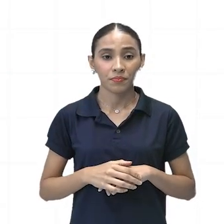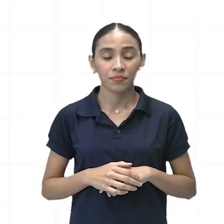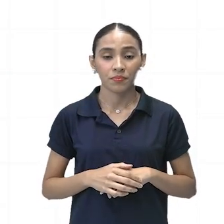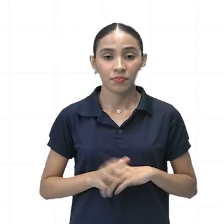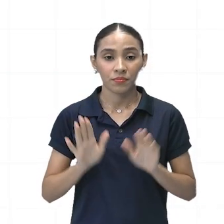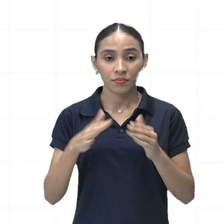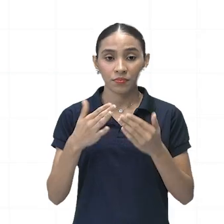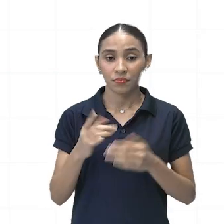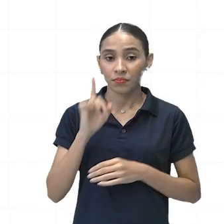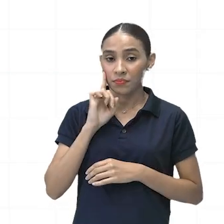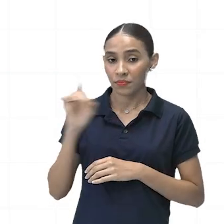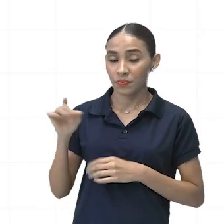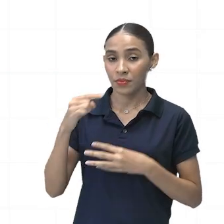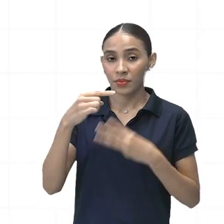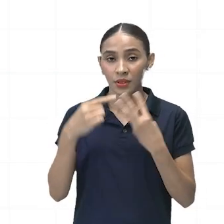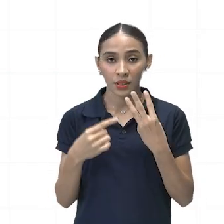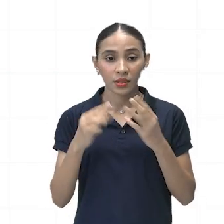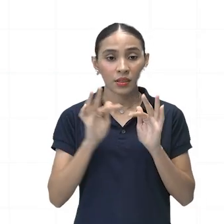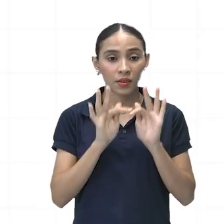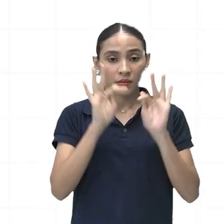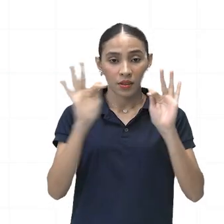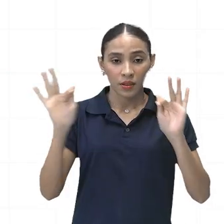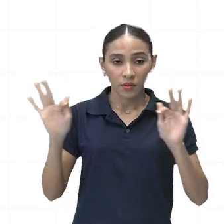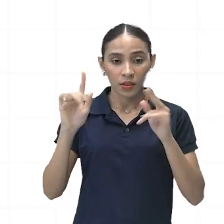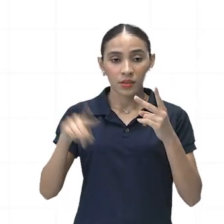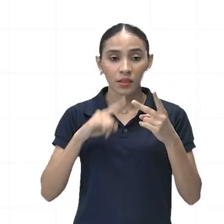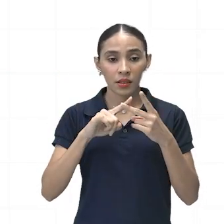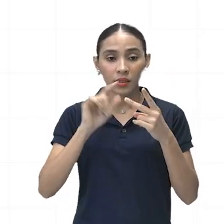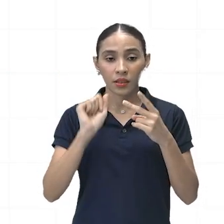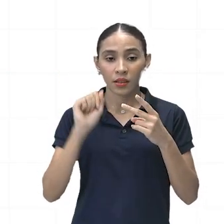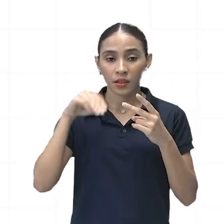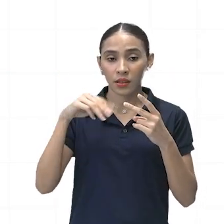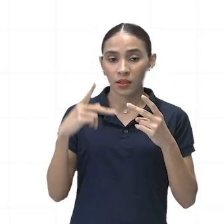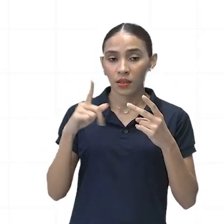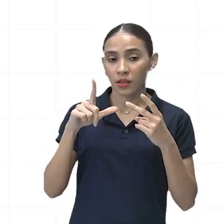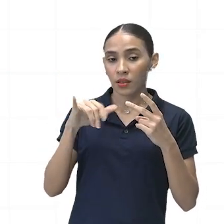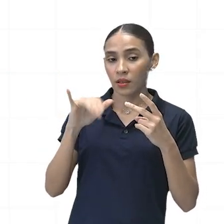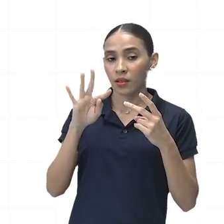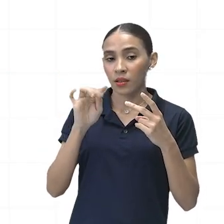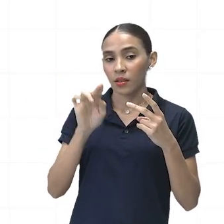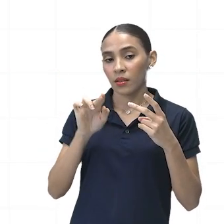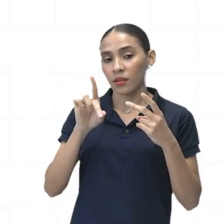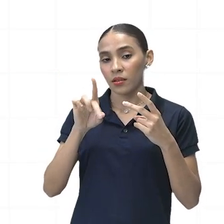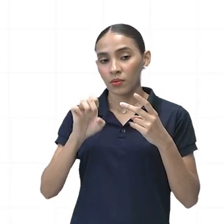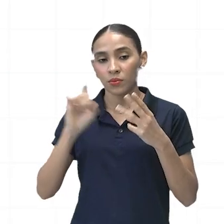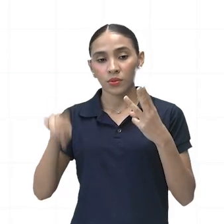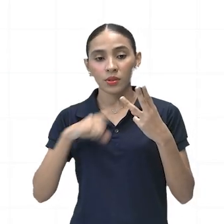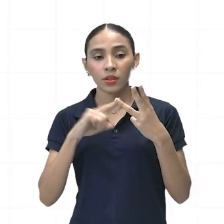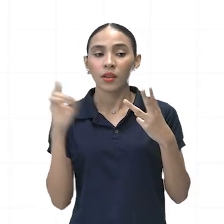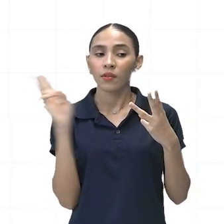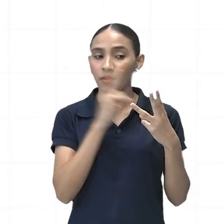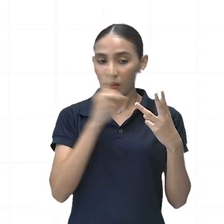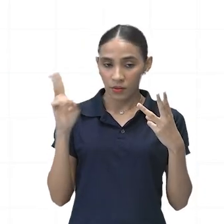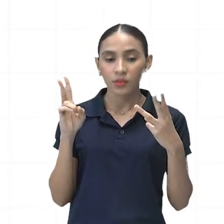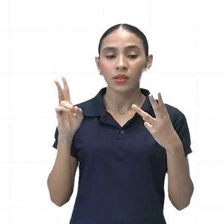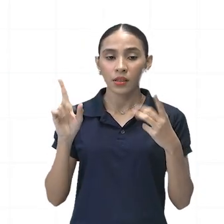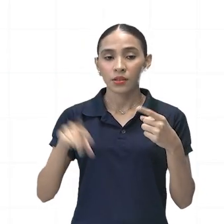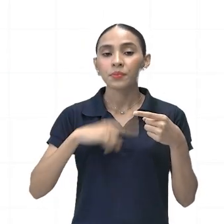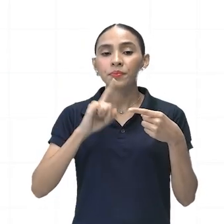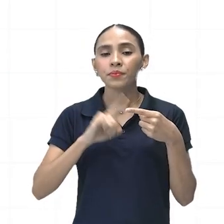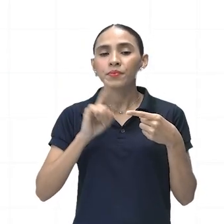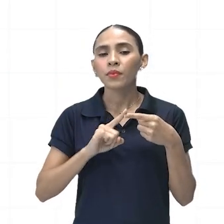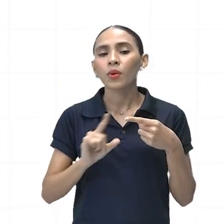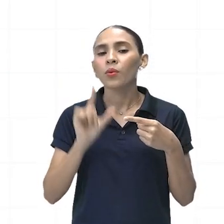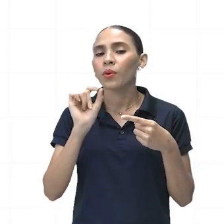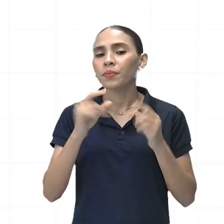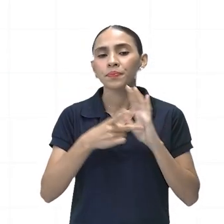Bem, são elas três: a frequência, a amplitude e a velocidade. Bem, o que é a